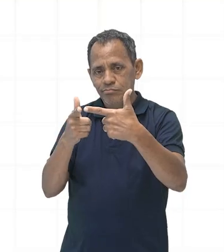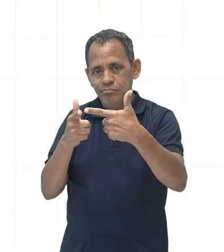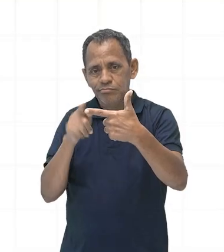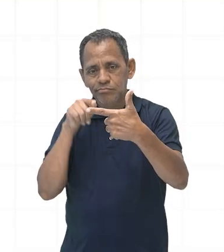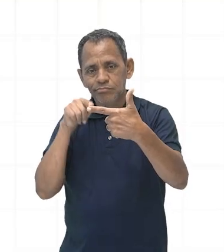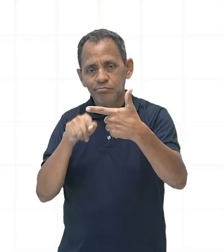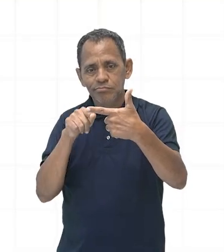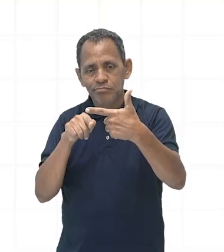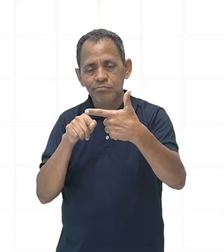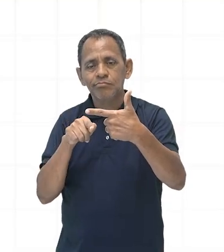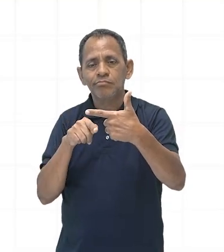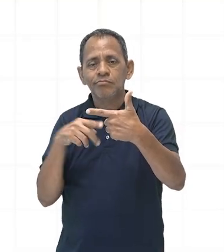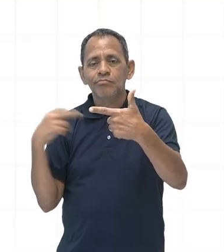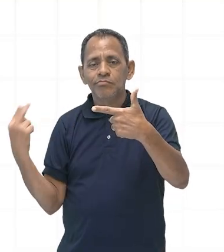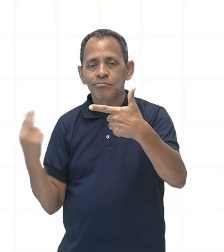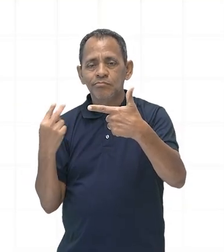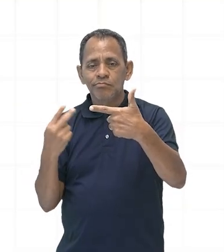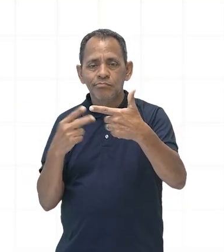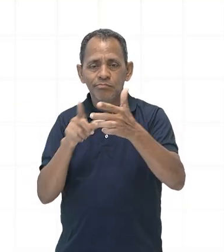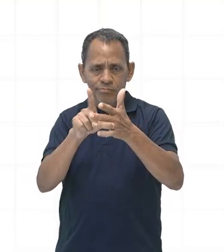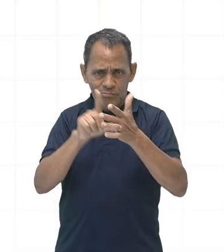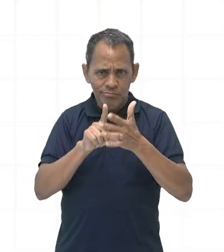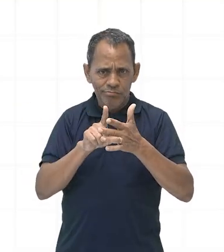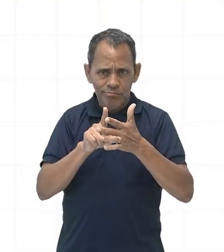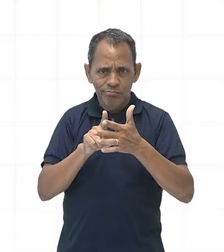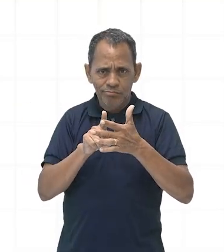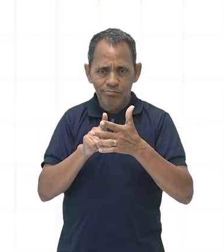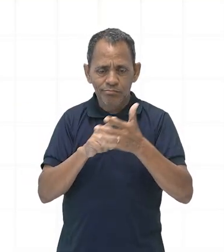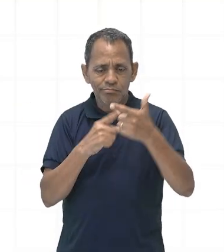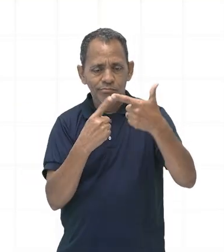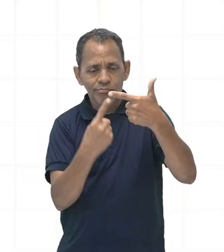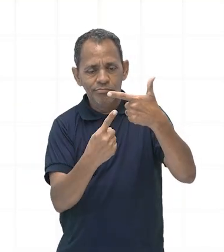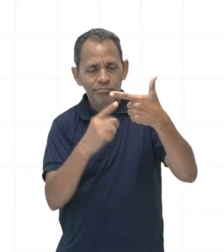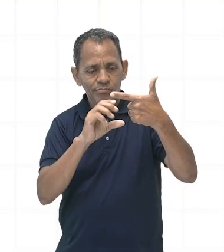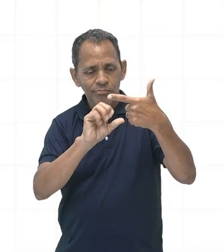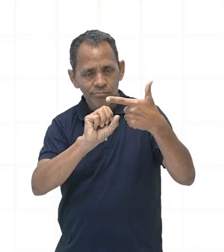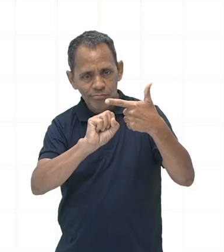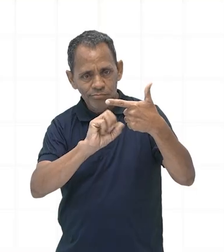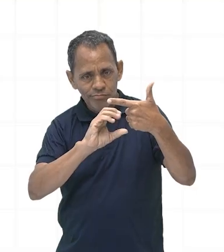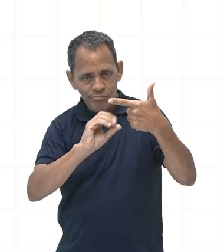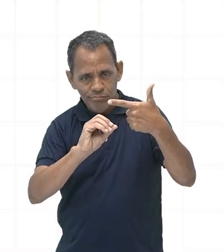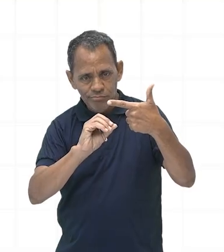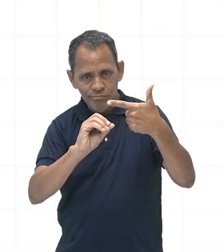dividido pelo valor original, que é 180.